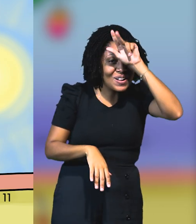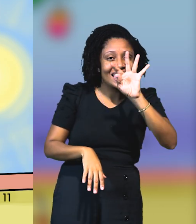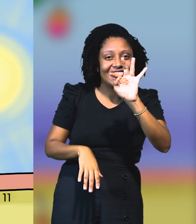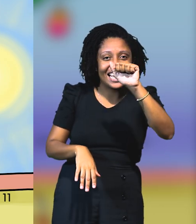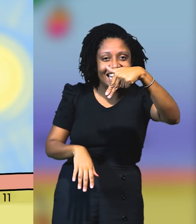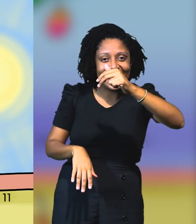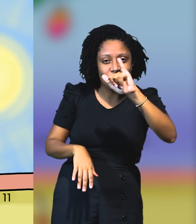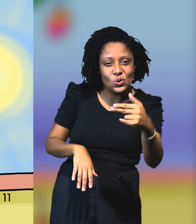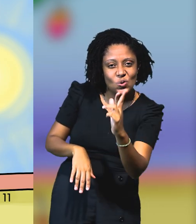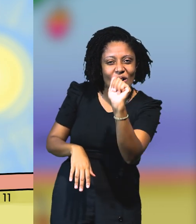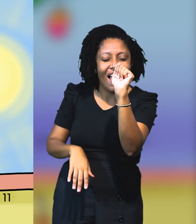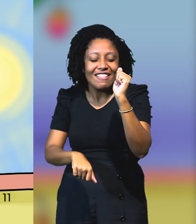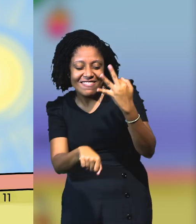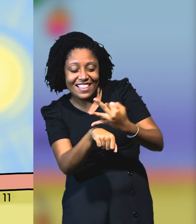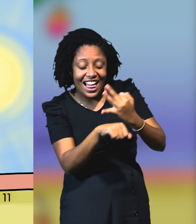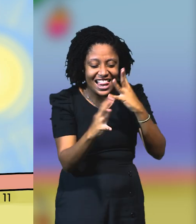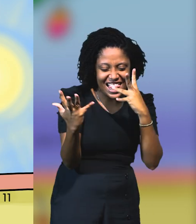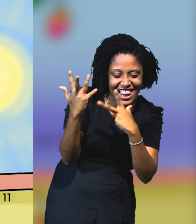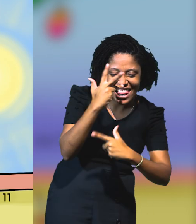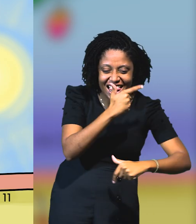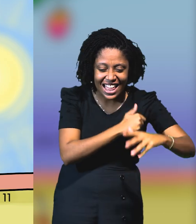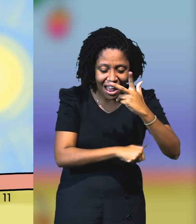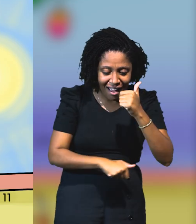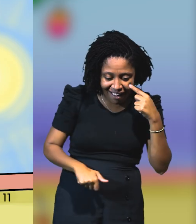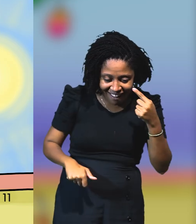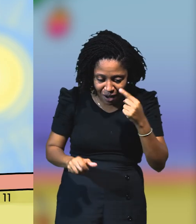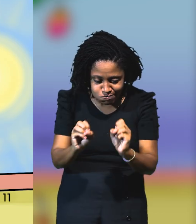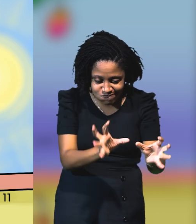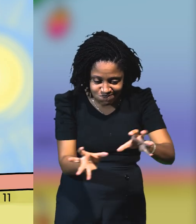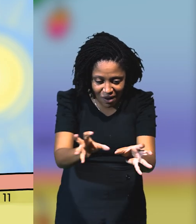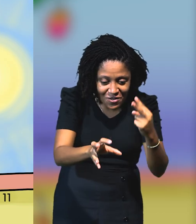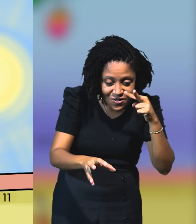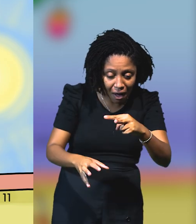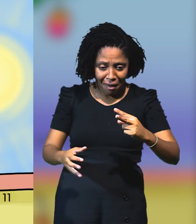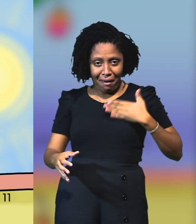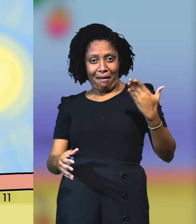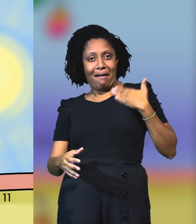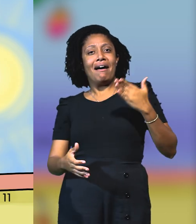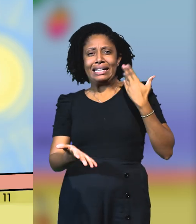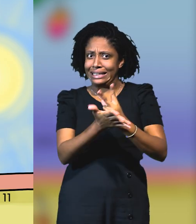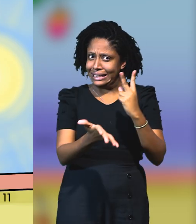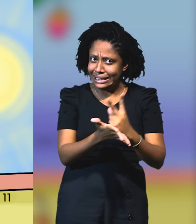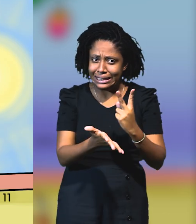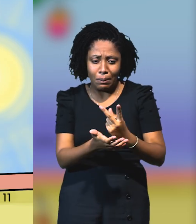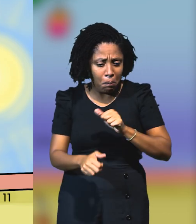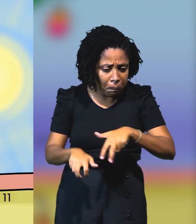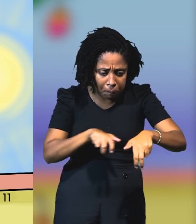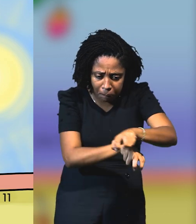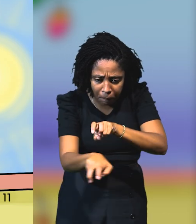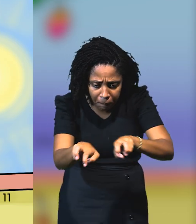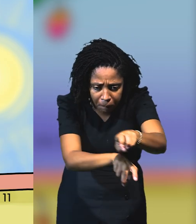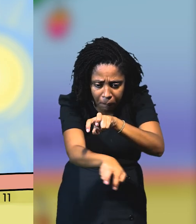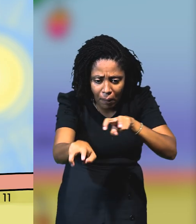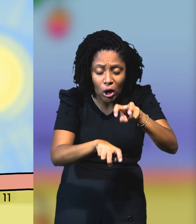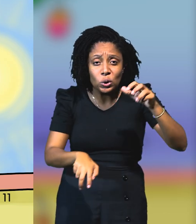tão faceiras, lindas e apareciam à revelia. Eram muitas, que todas